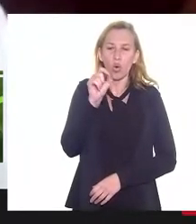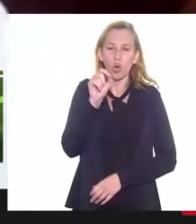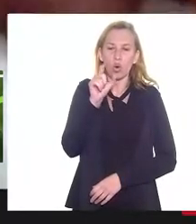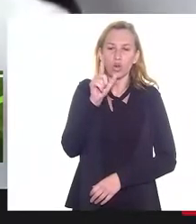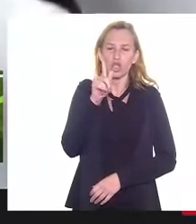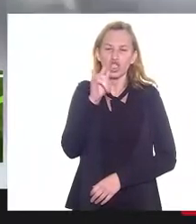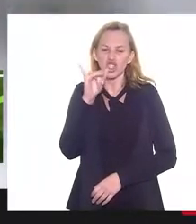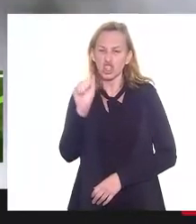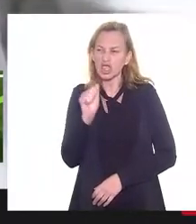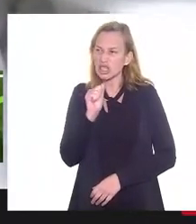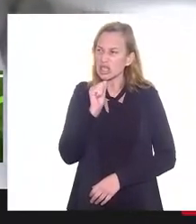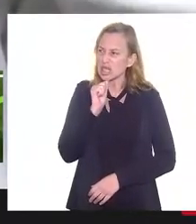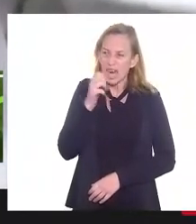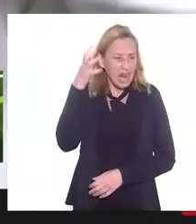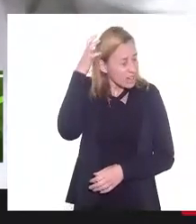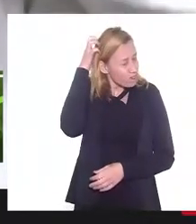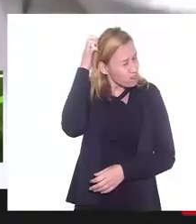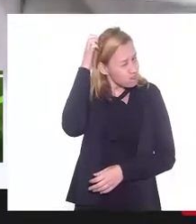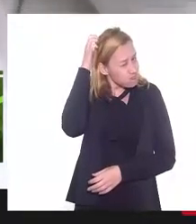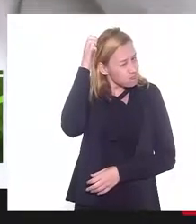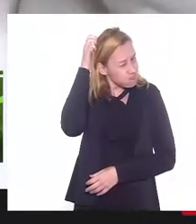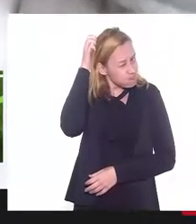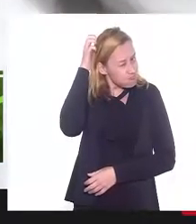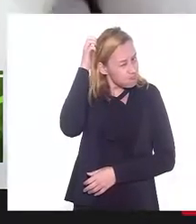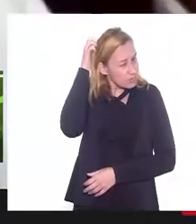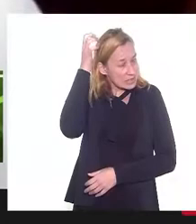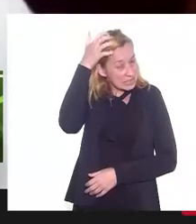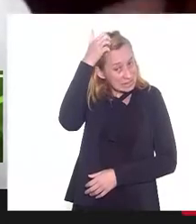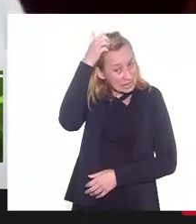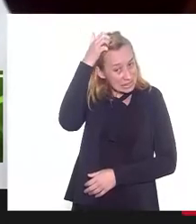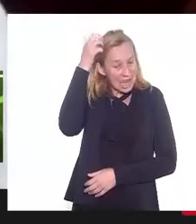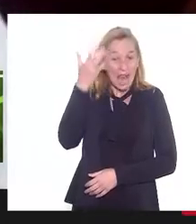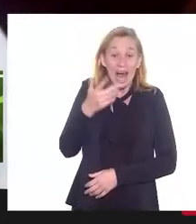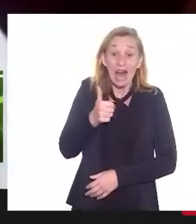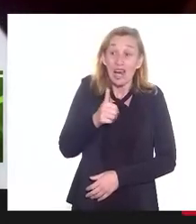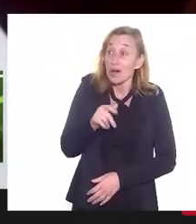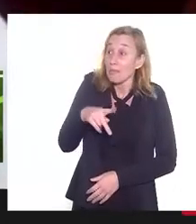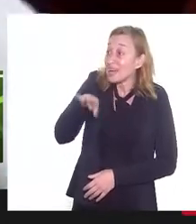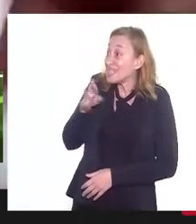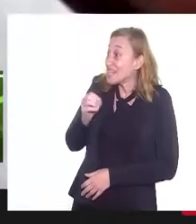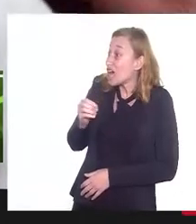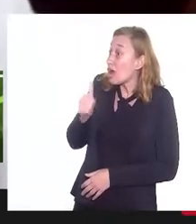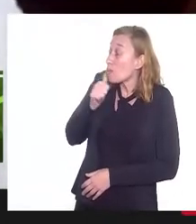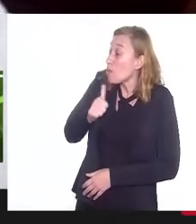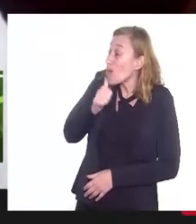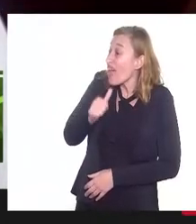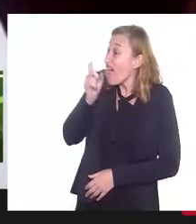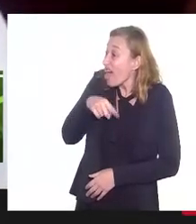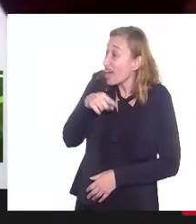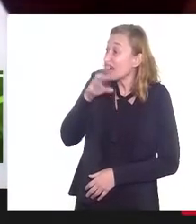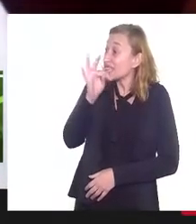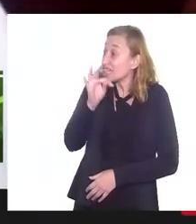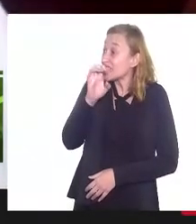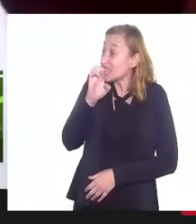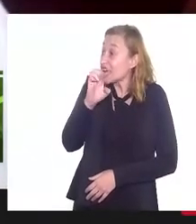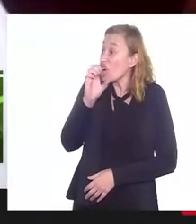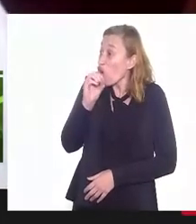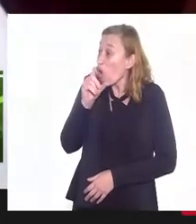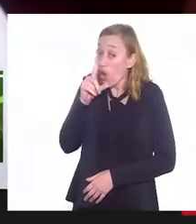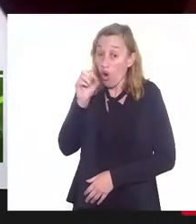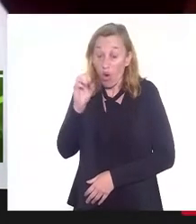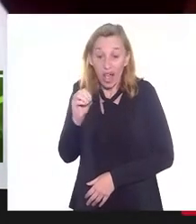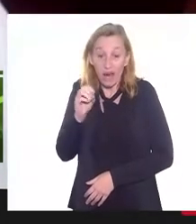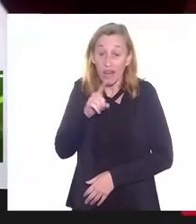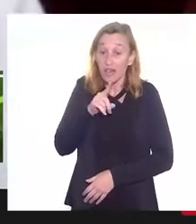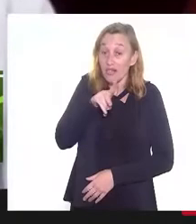Teologia. Aí o cara com sua cabeça, uma cela, uma mulher teóloga, vai engolir você.